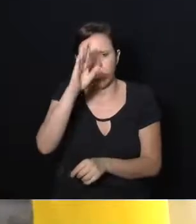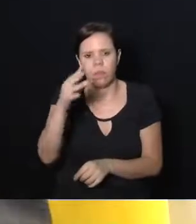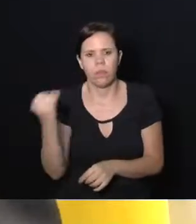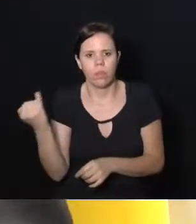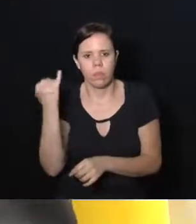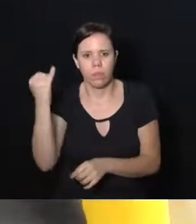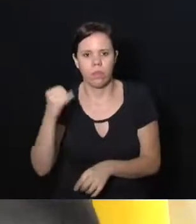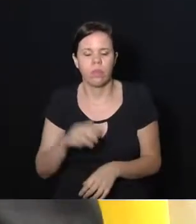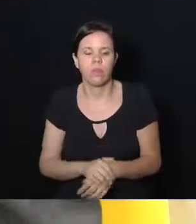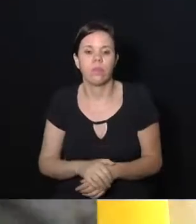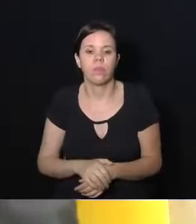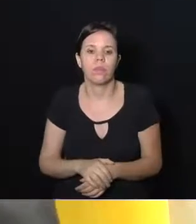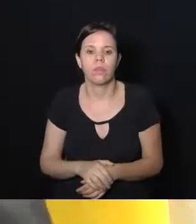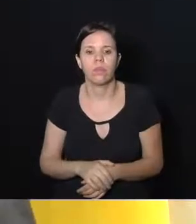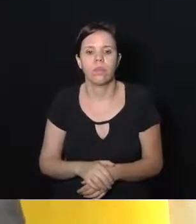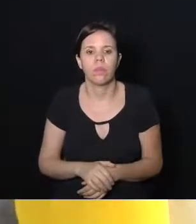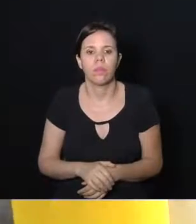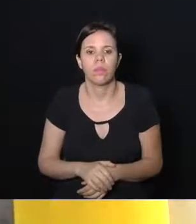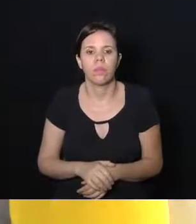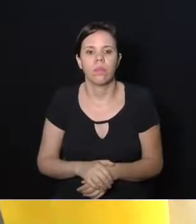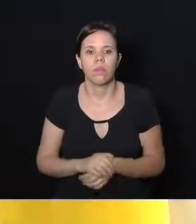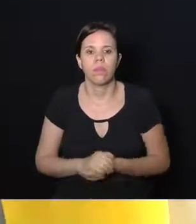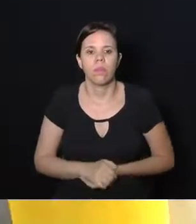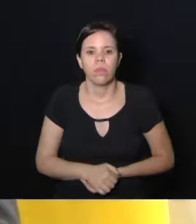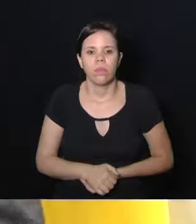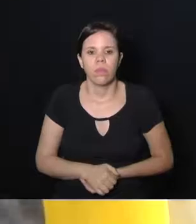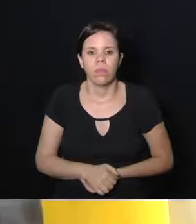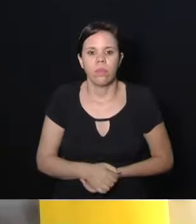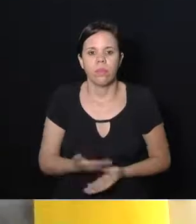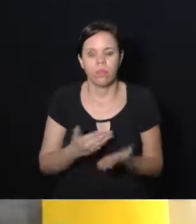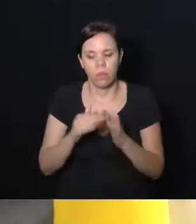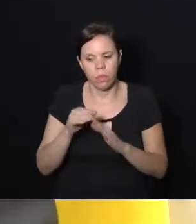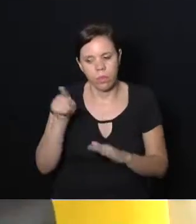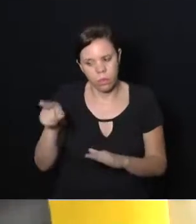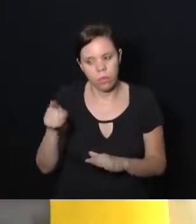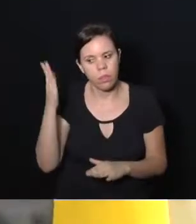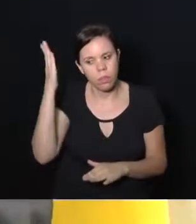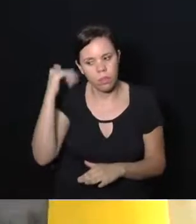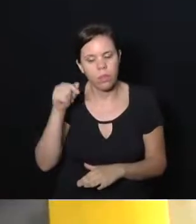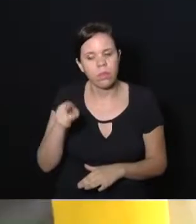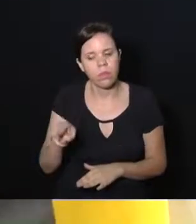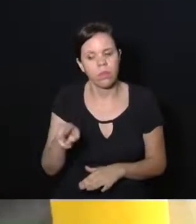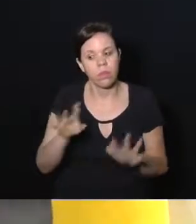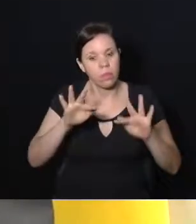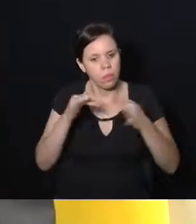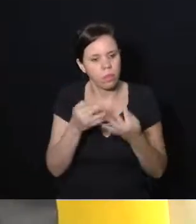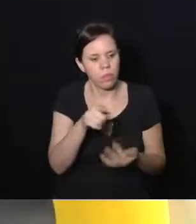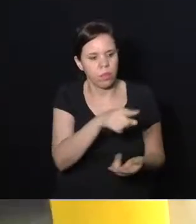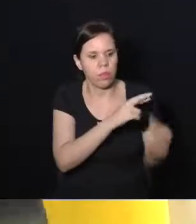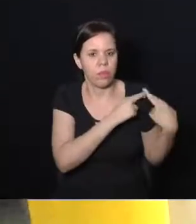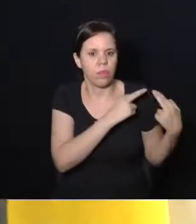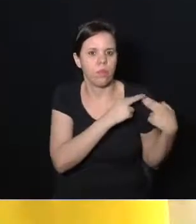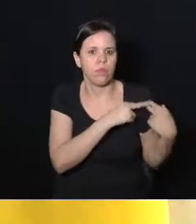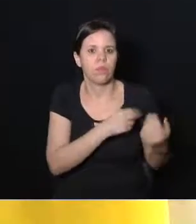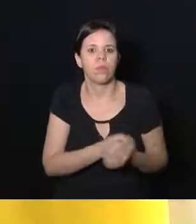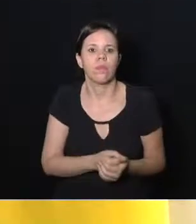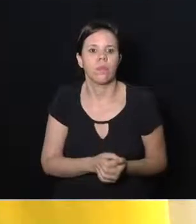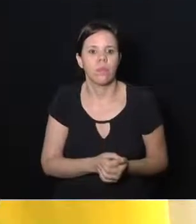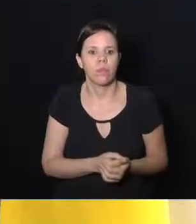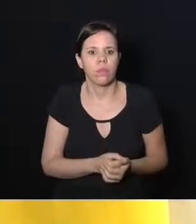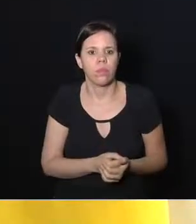na caderneta de vacinação, a escola ela vai ter conhecimento se os pais, se o responsável,